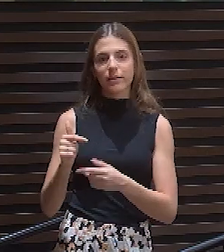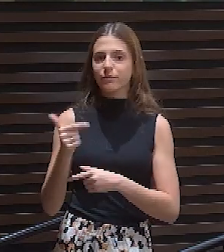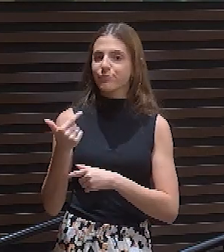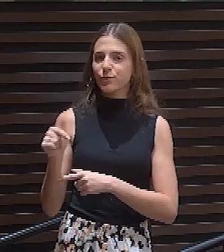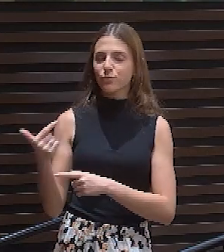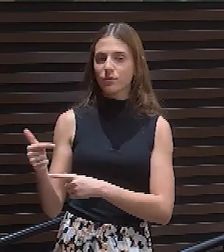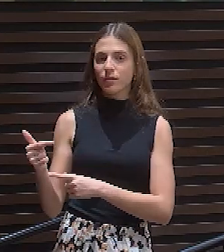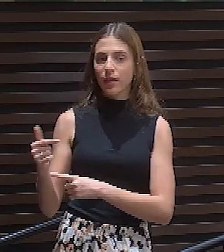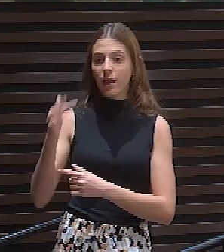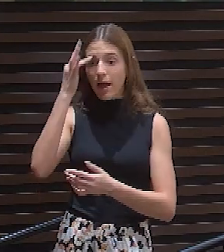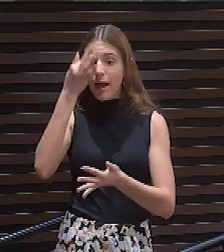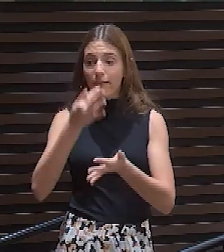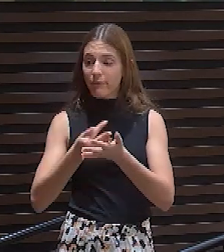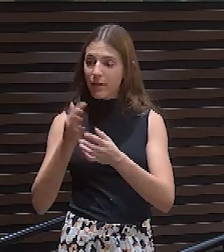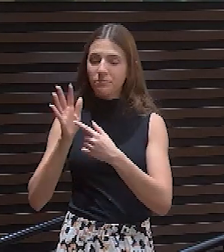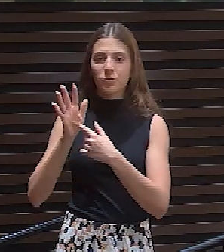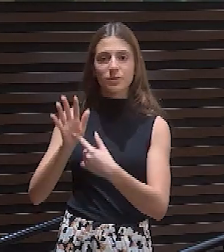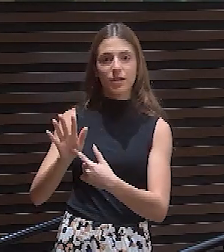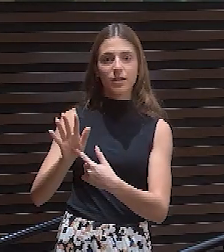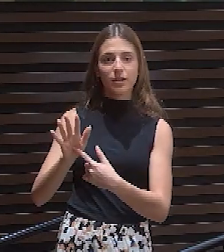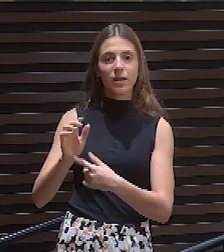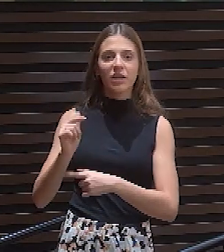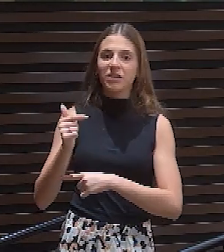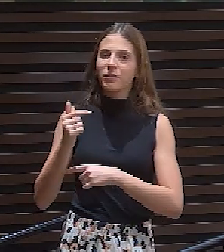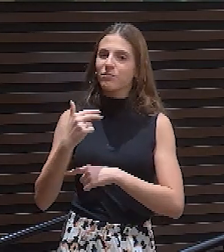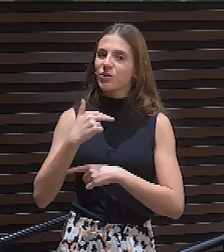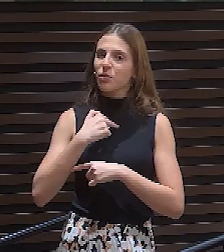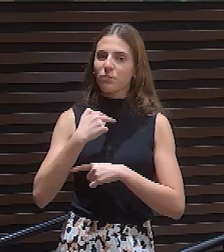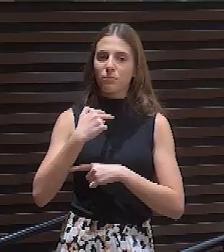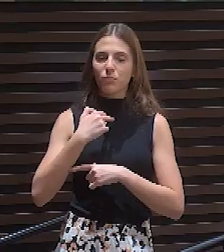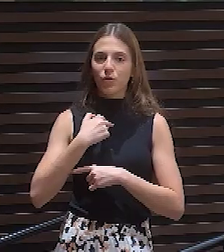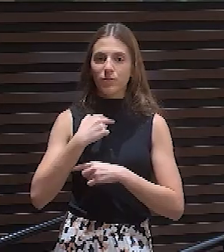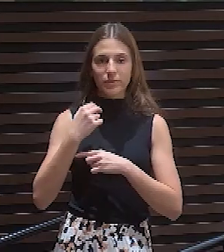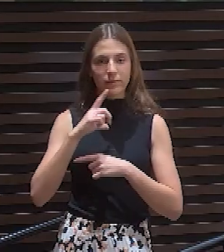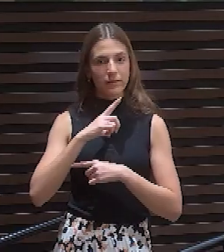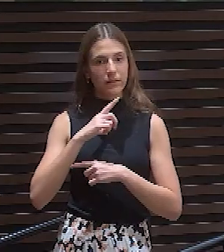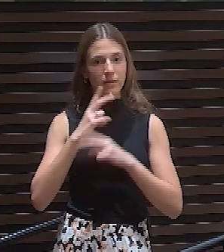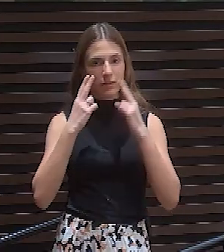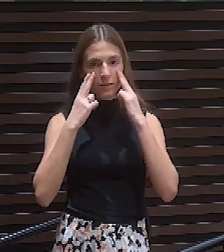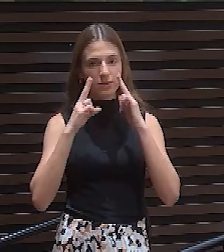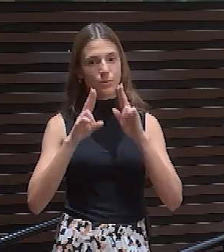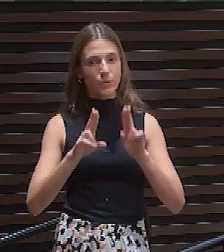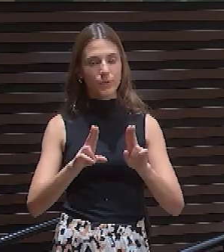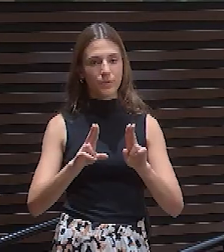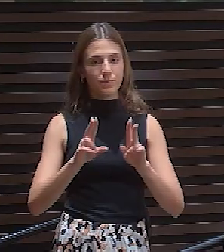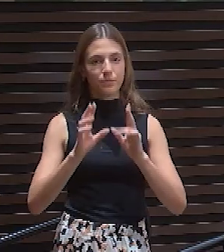fé, ele não tem possibilidade de testemunho.